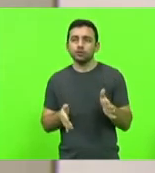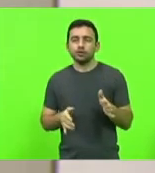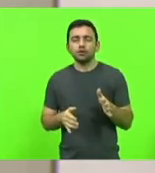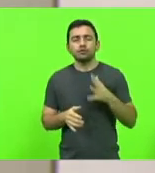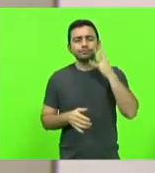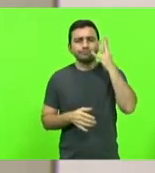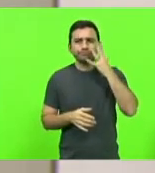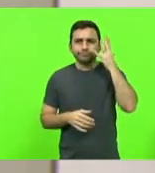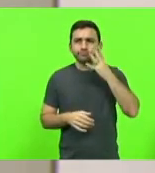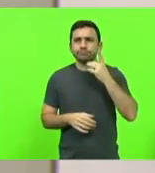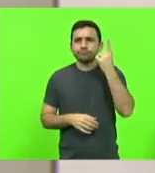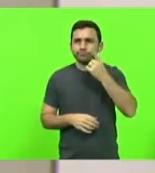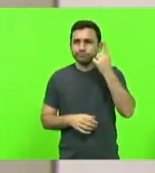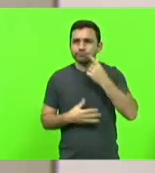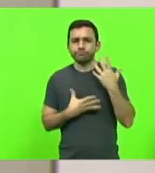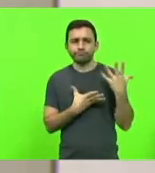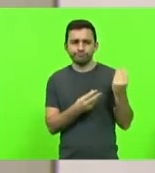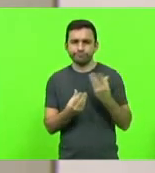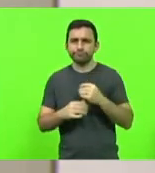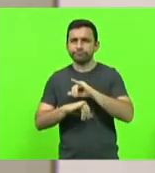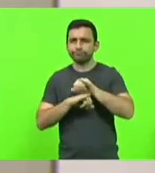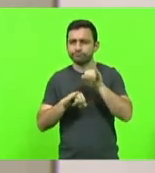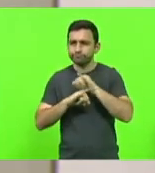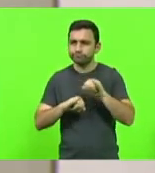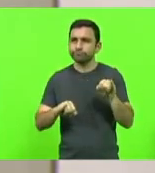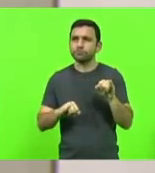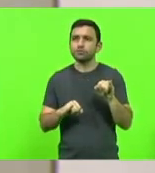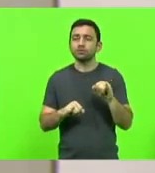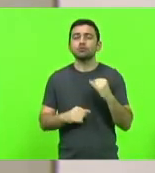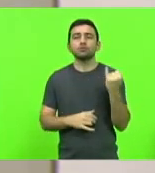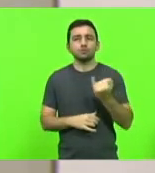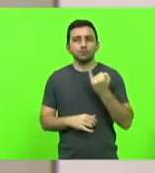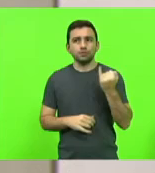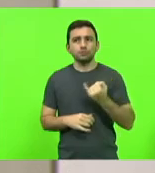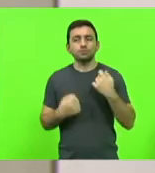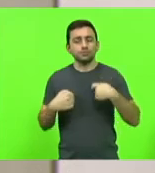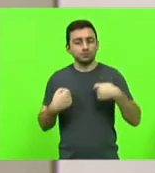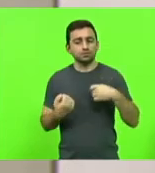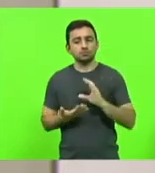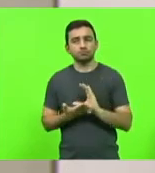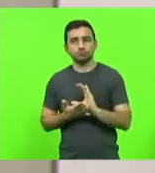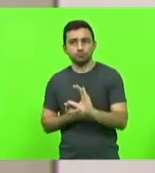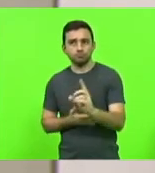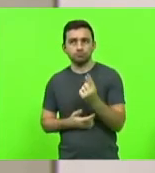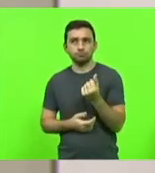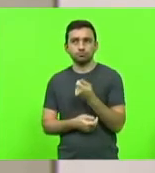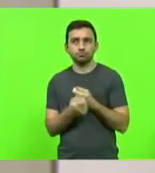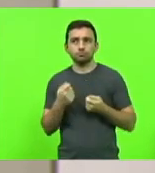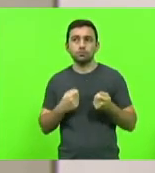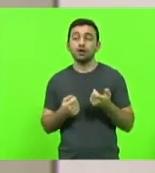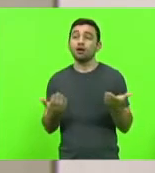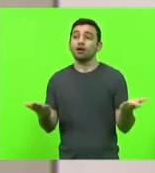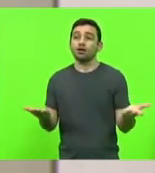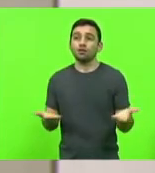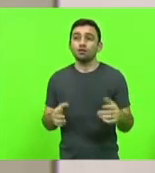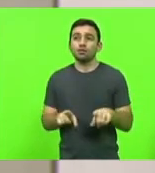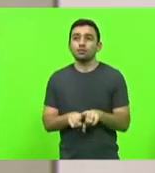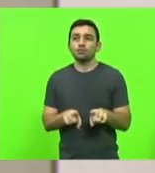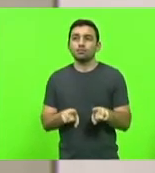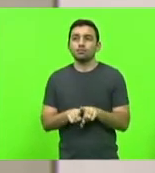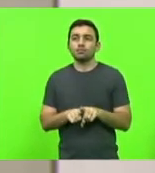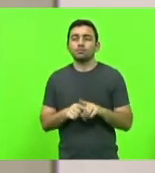muitos dos senhores deputados, a importância de ser colocado recurso financeiro, e agora também incluída